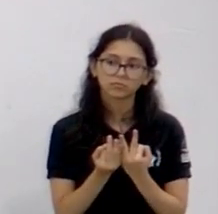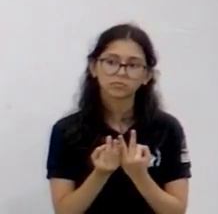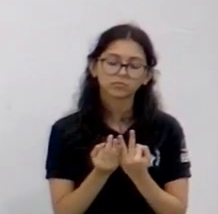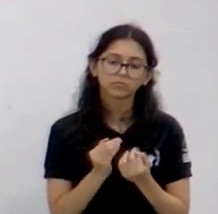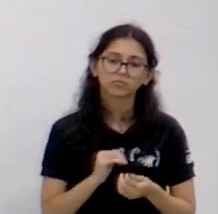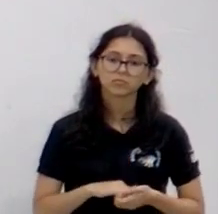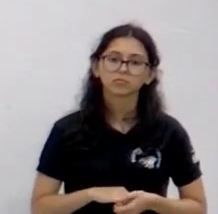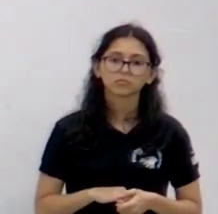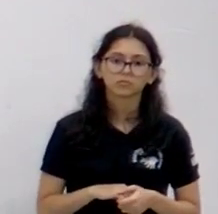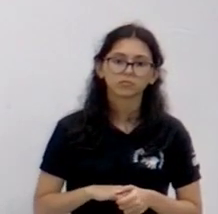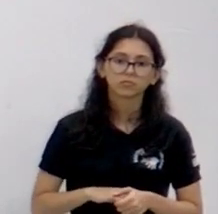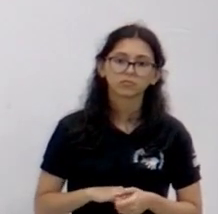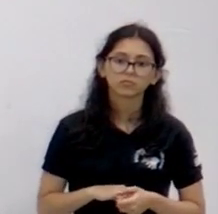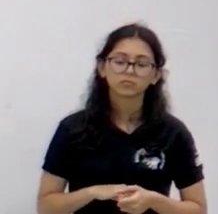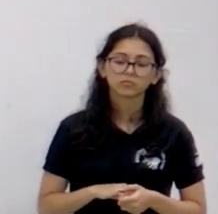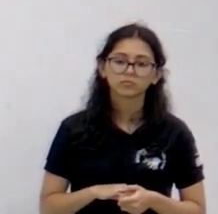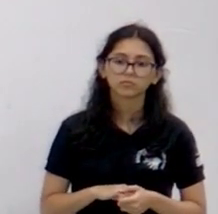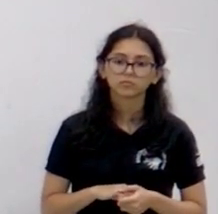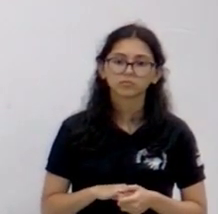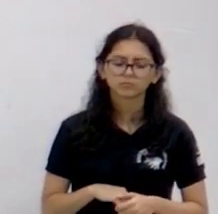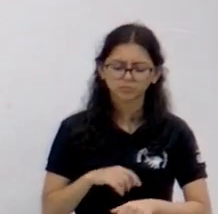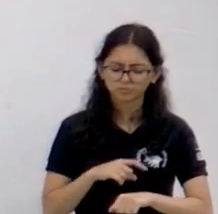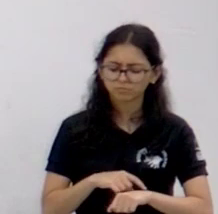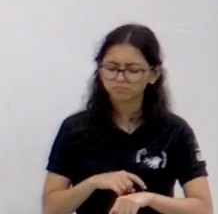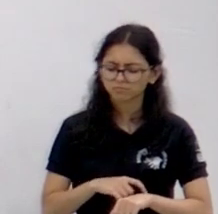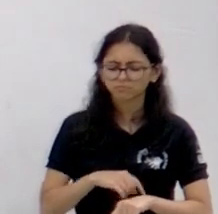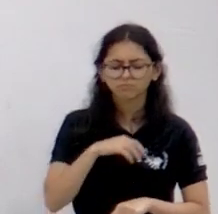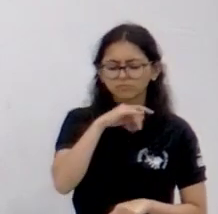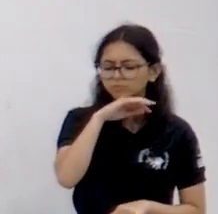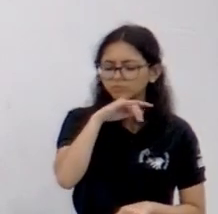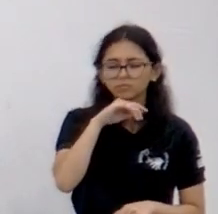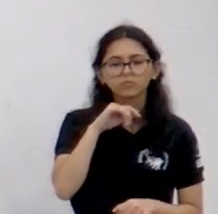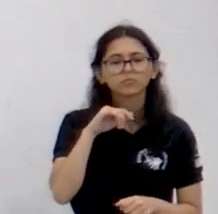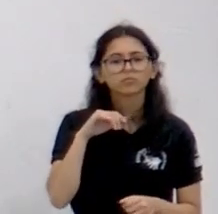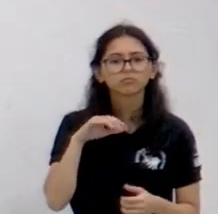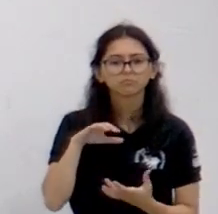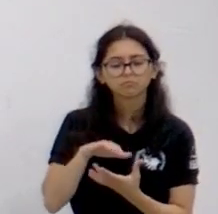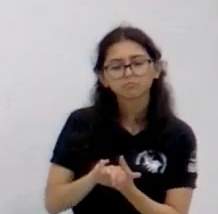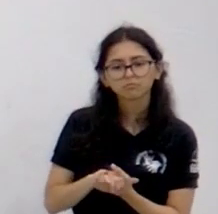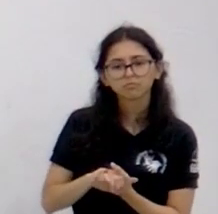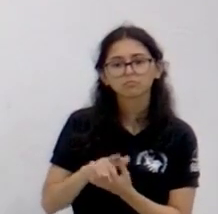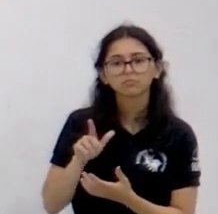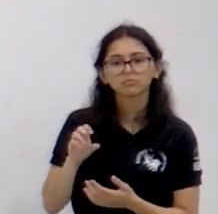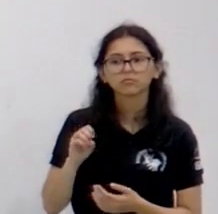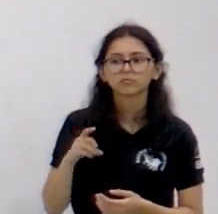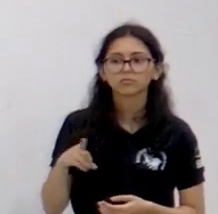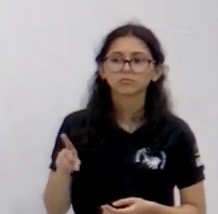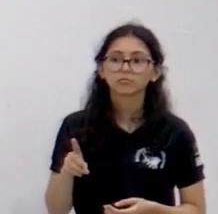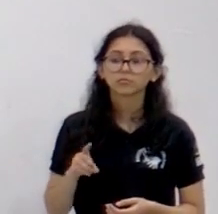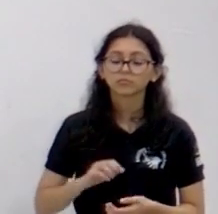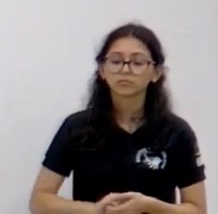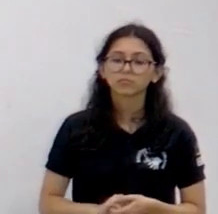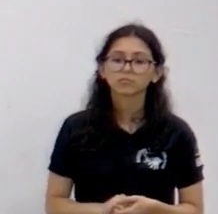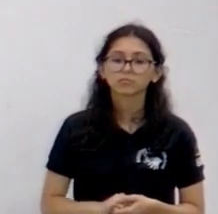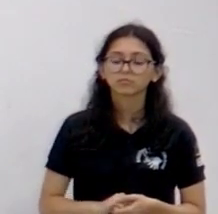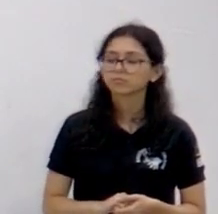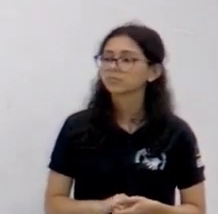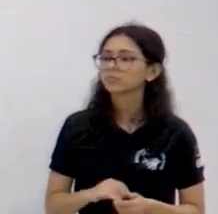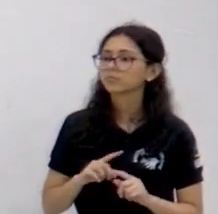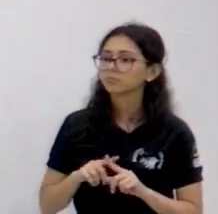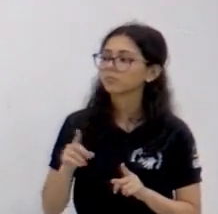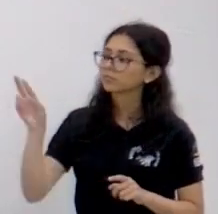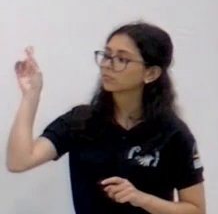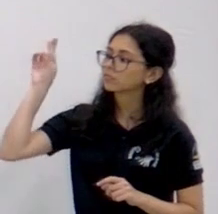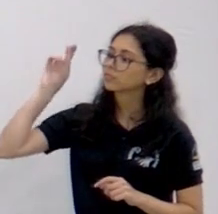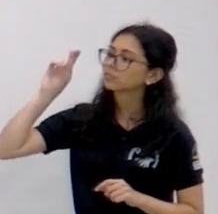momento trágico com a mulher de Ló, que ela olha para trás, se transforma numa estátua de sal, e o Senhor diz a Abraão que ele haveria de destruir